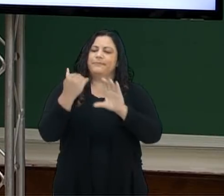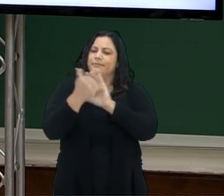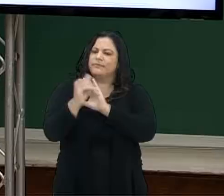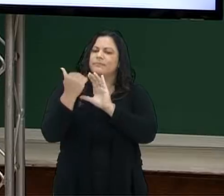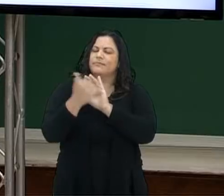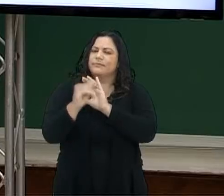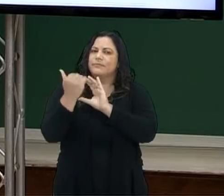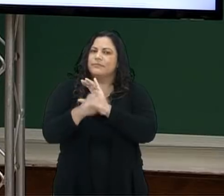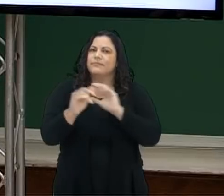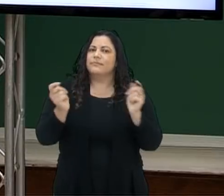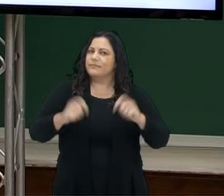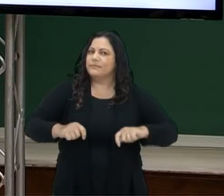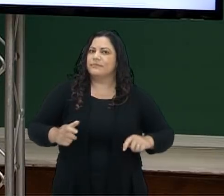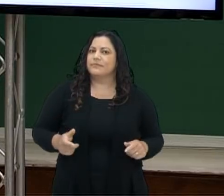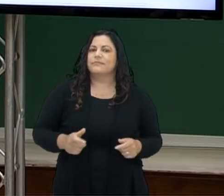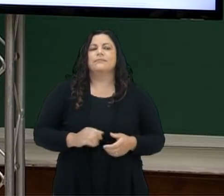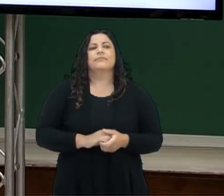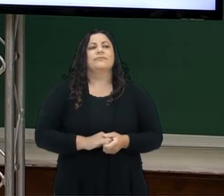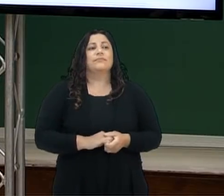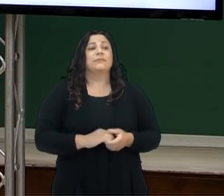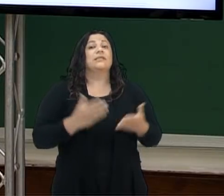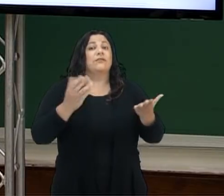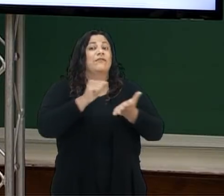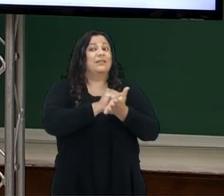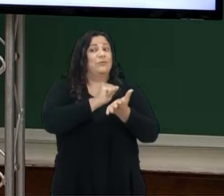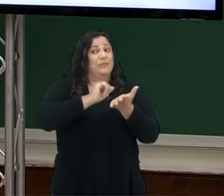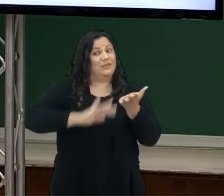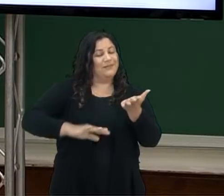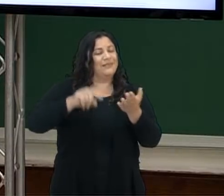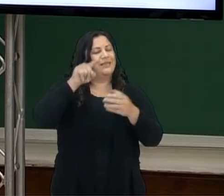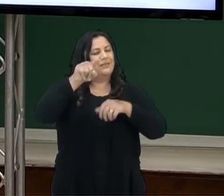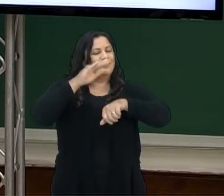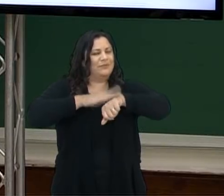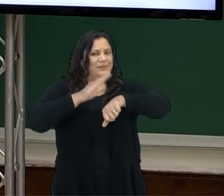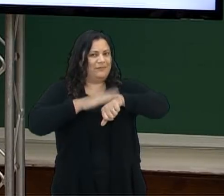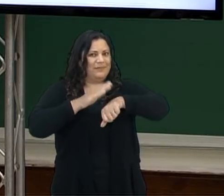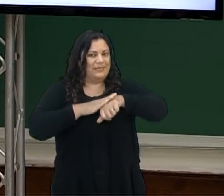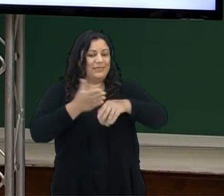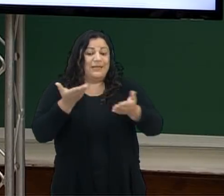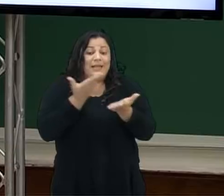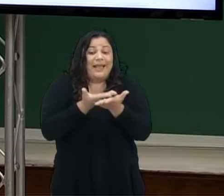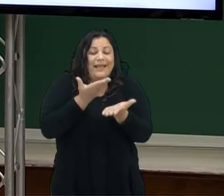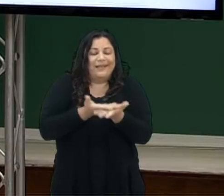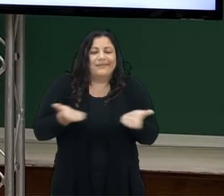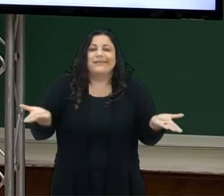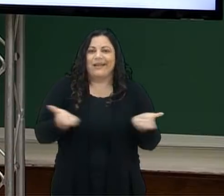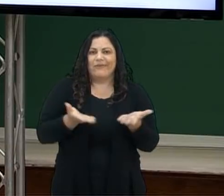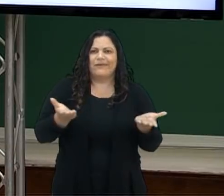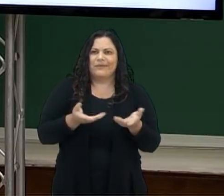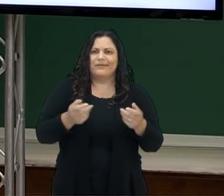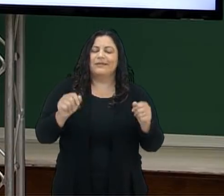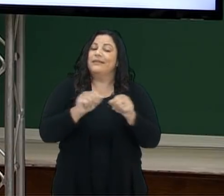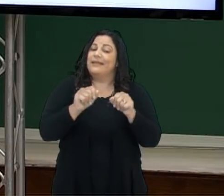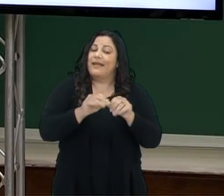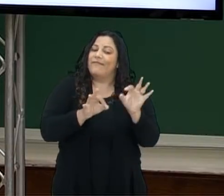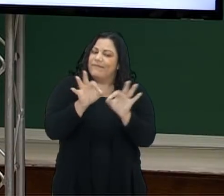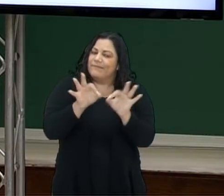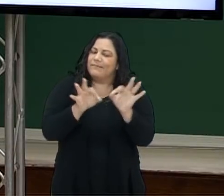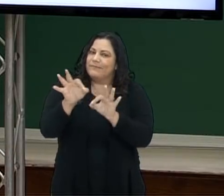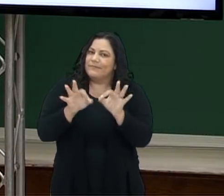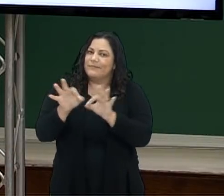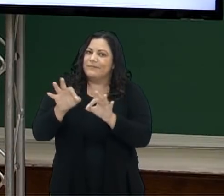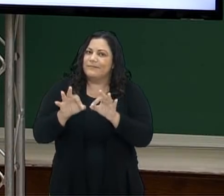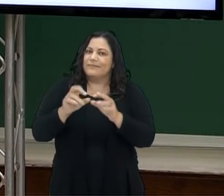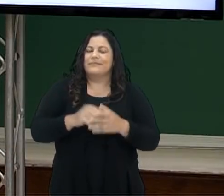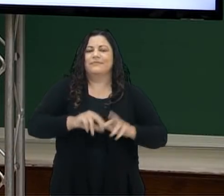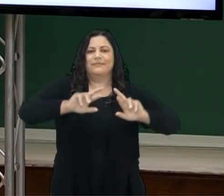seu professor, ok? Então, vai ter uma atividade para vocês fazerem referente a essa aula, que é justamente a construção de polígonos, tá?